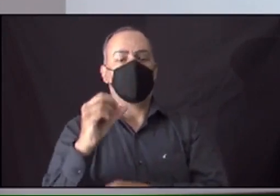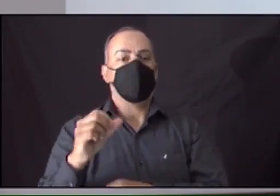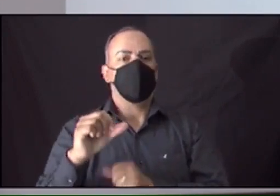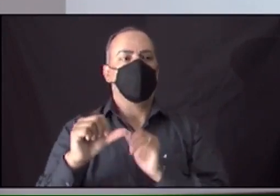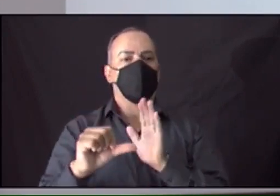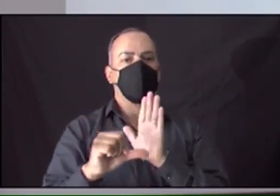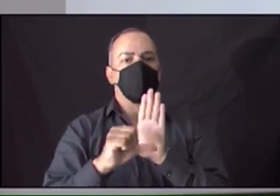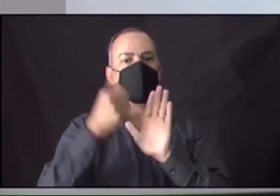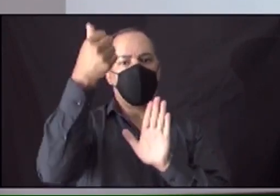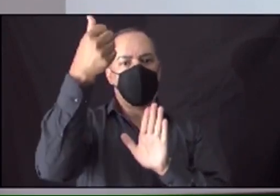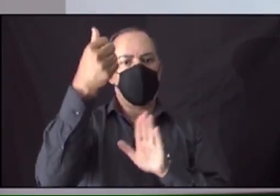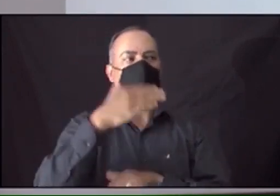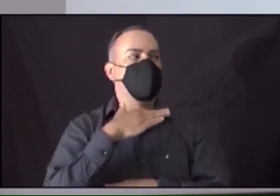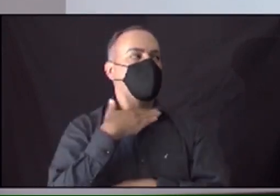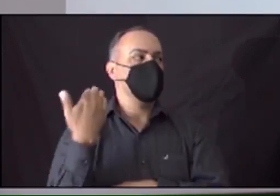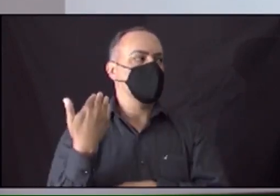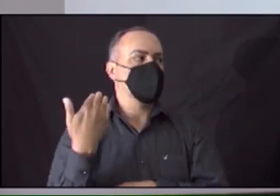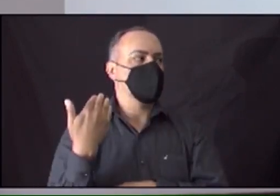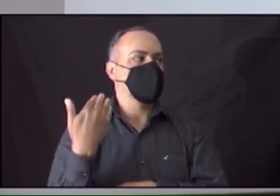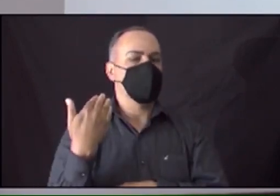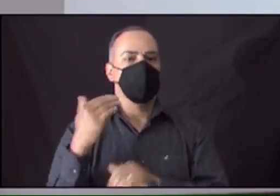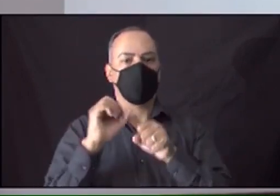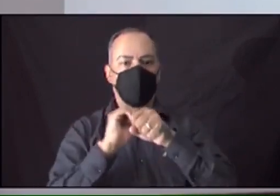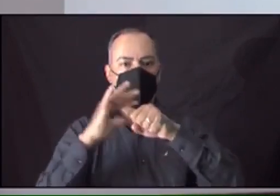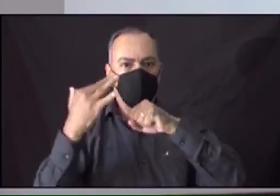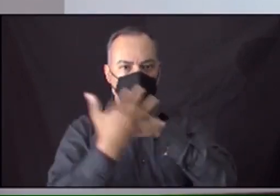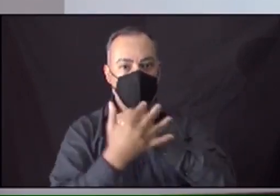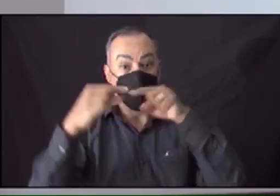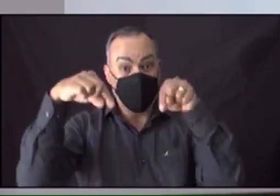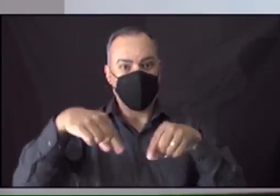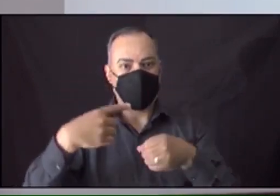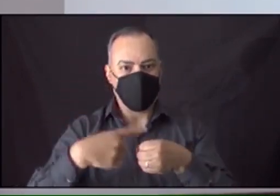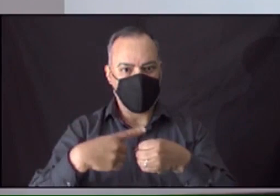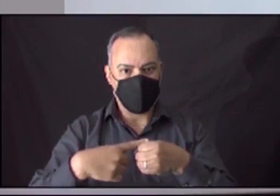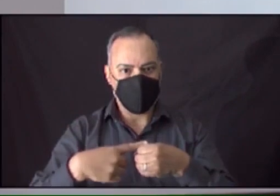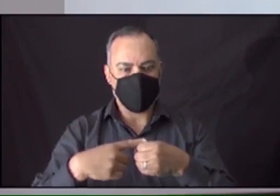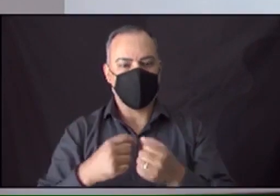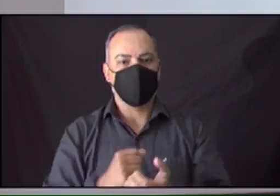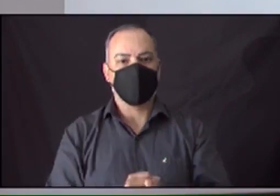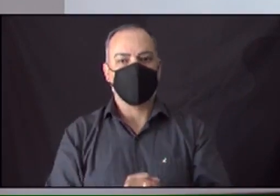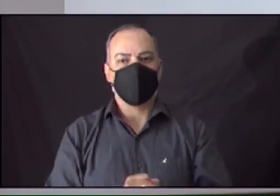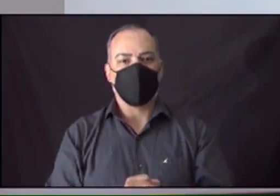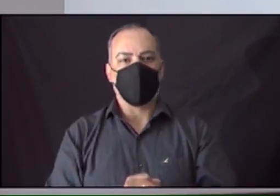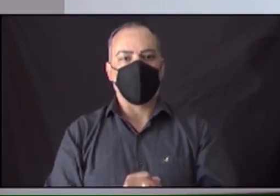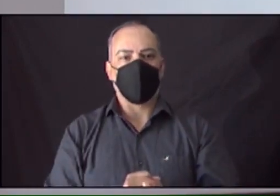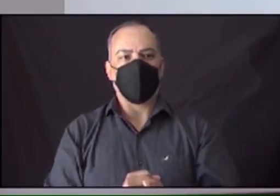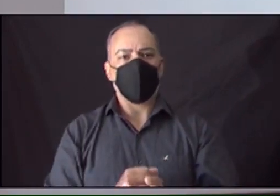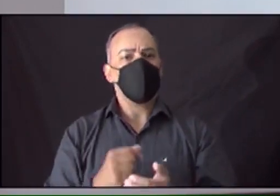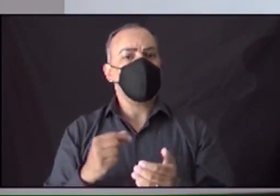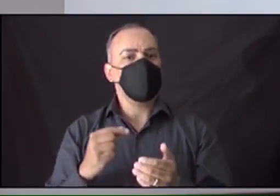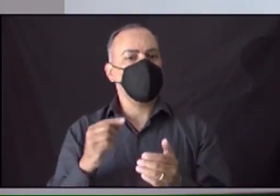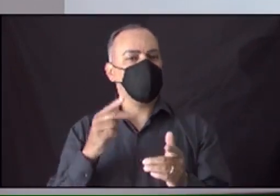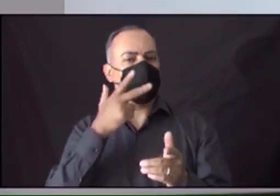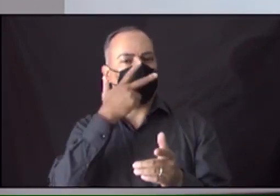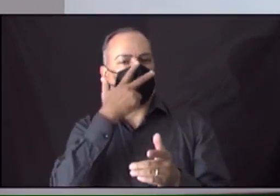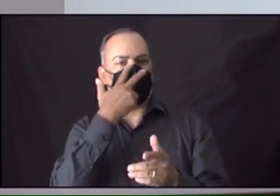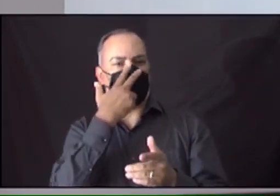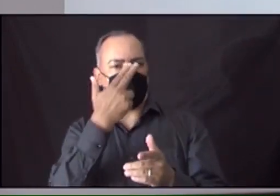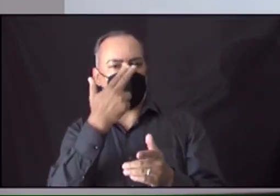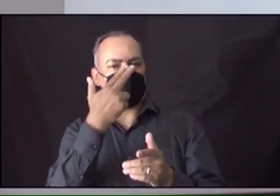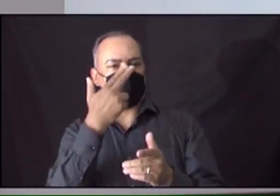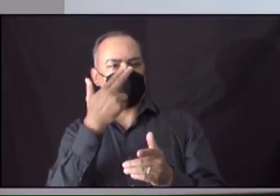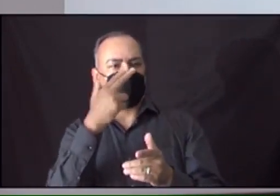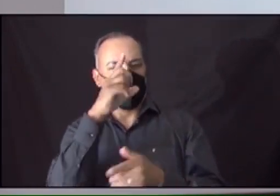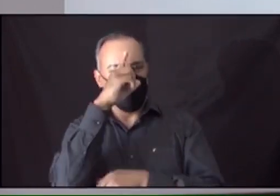óbito em decorrência do Covid que aconteceu aqui no município. Então, nós estamos próximos, né, final de semana,